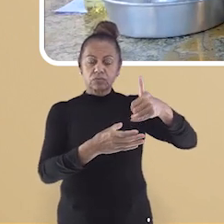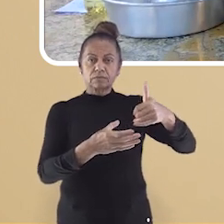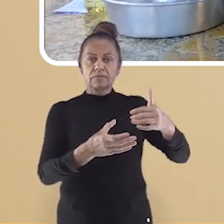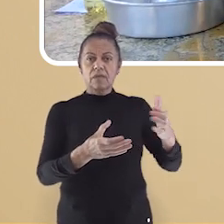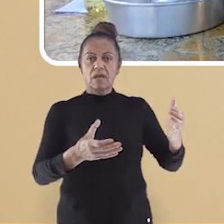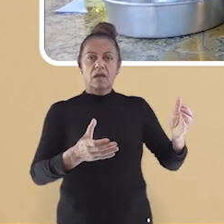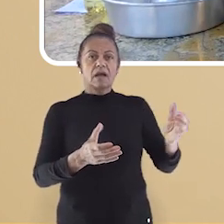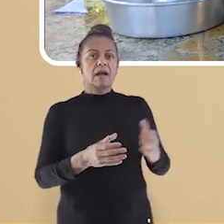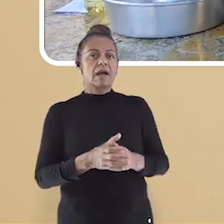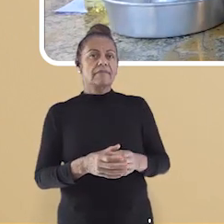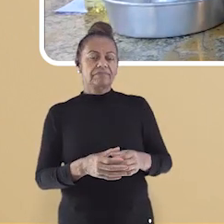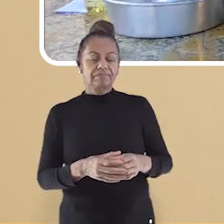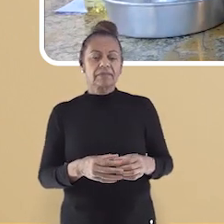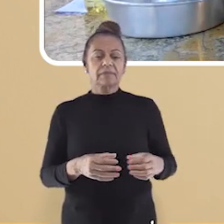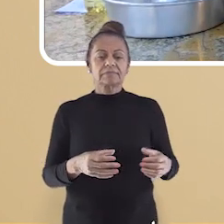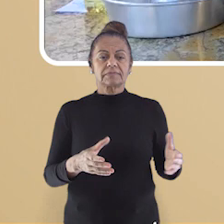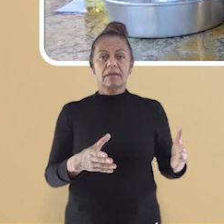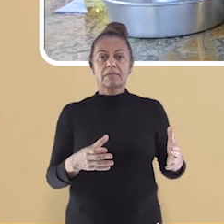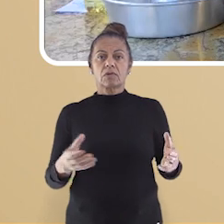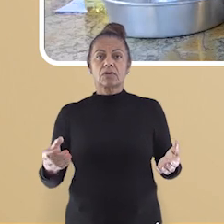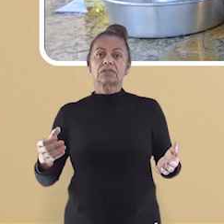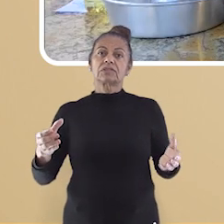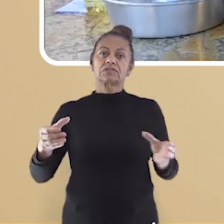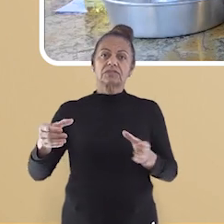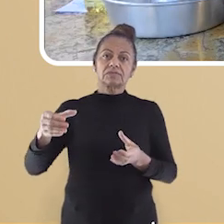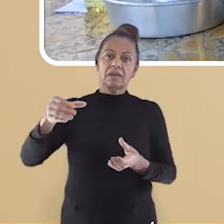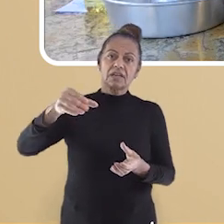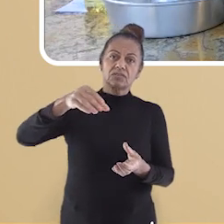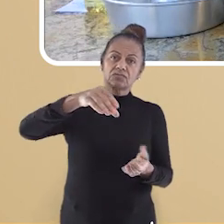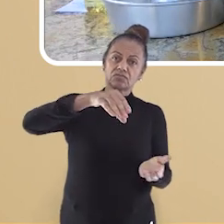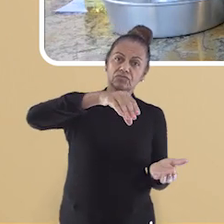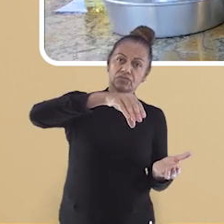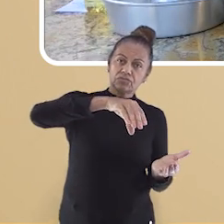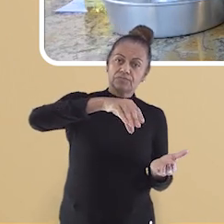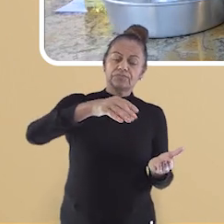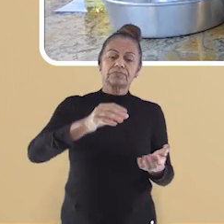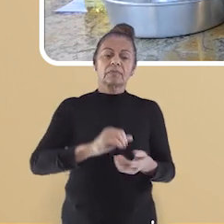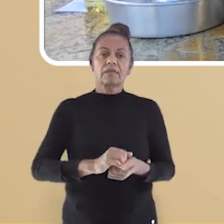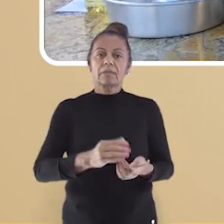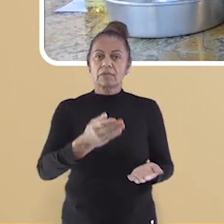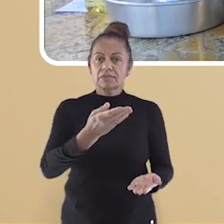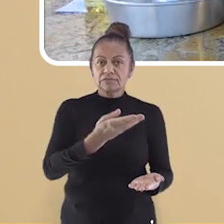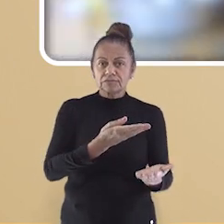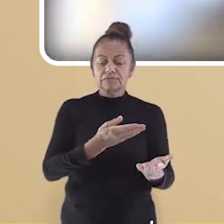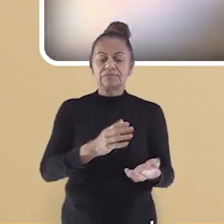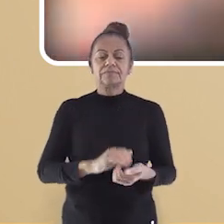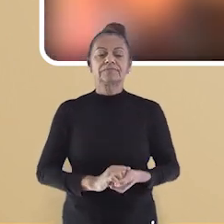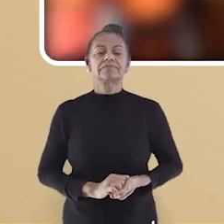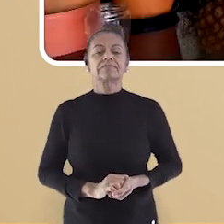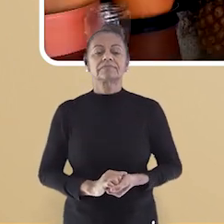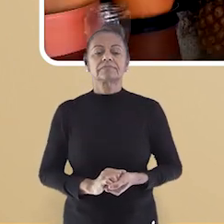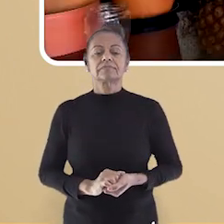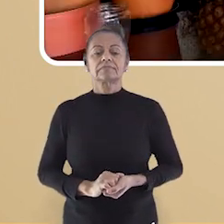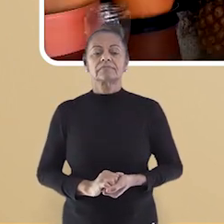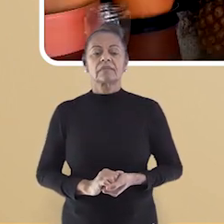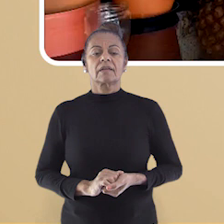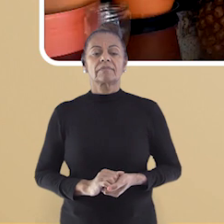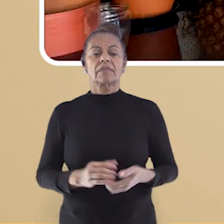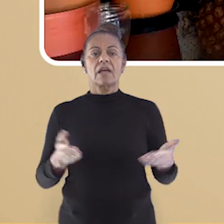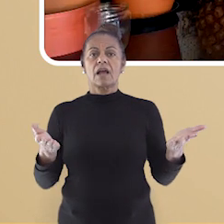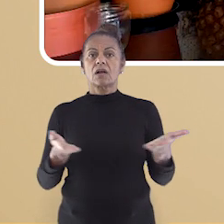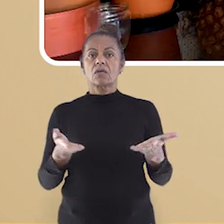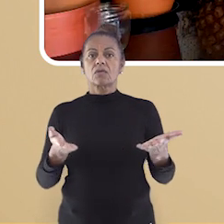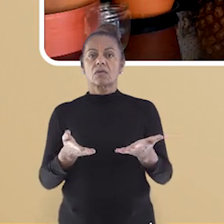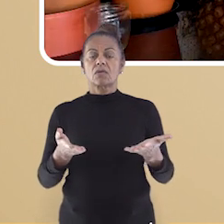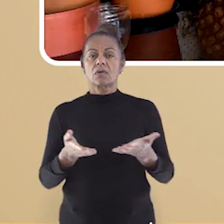a massa dentro da forma. Ah, legal! Então vamos lá fazer a brevidade. Agora